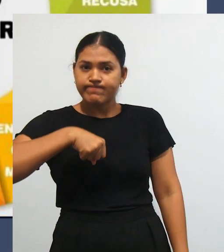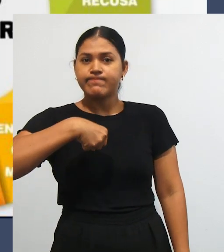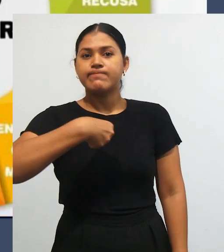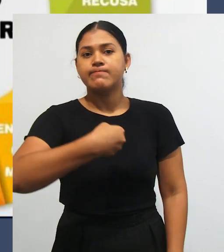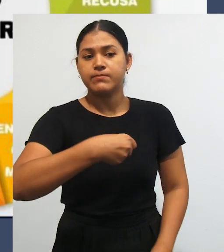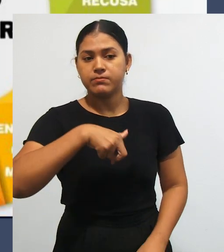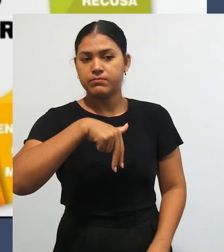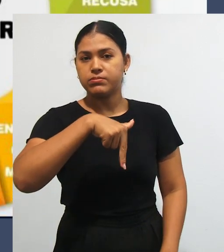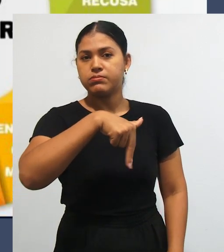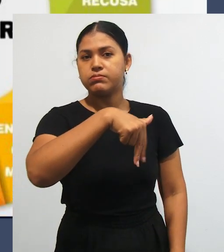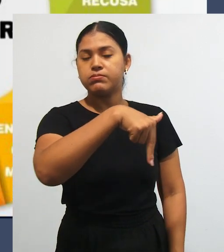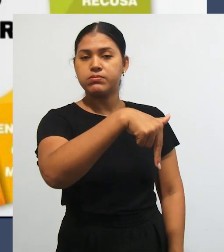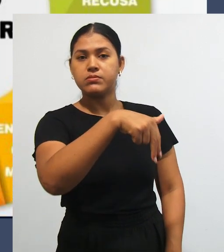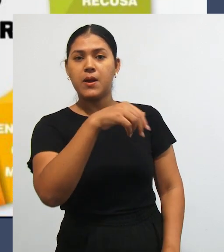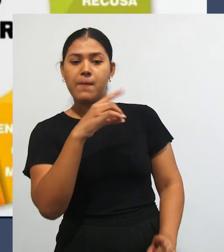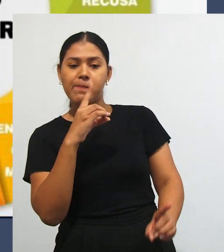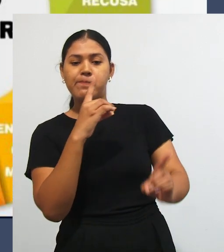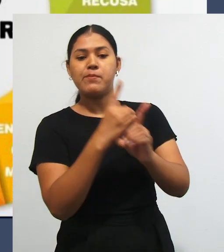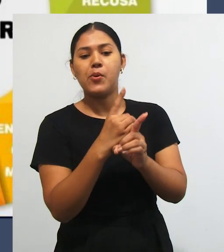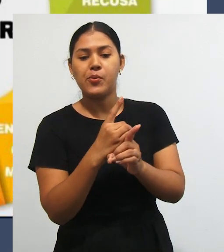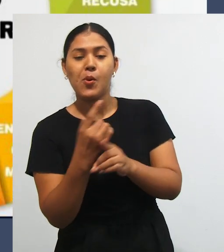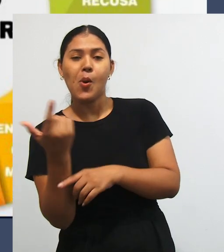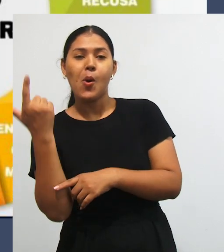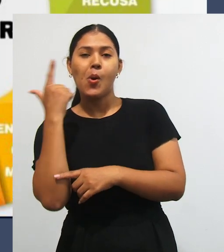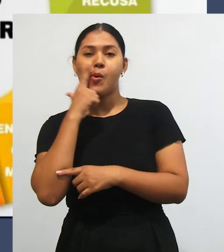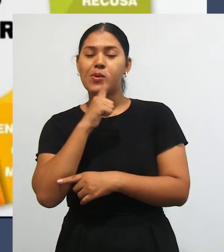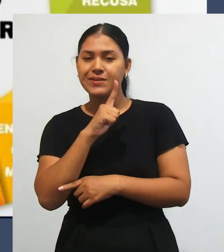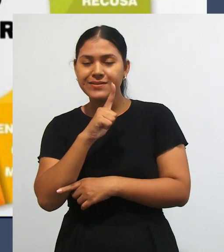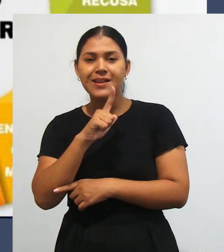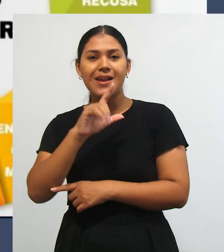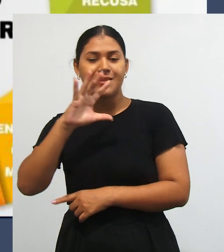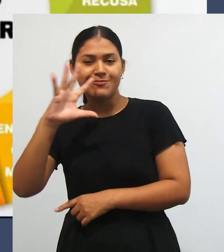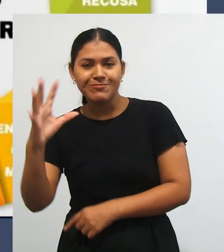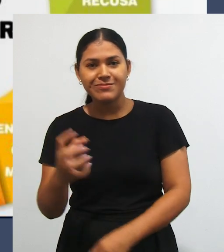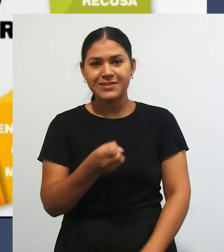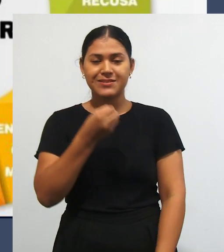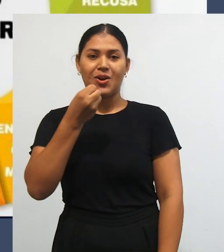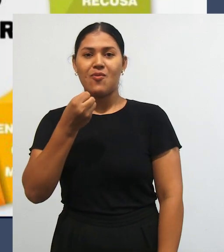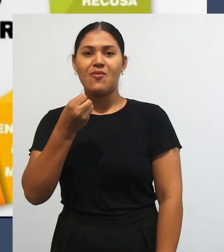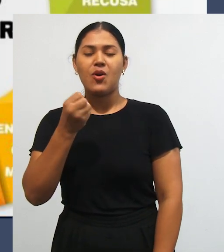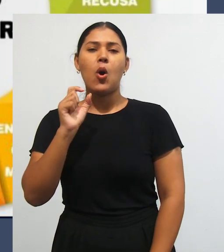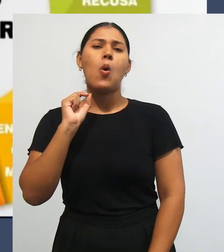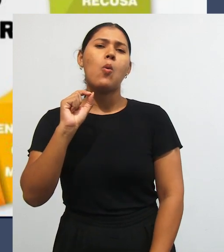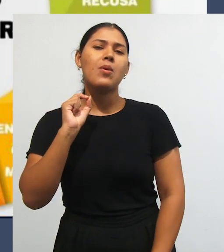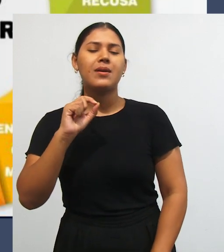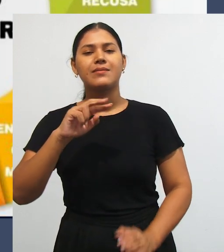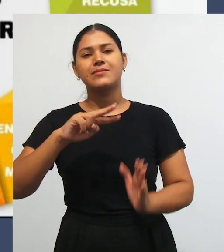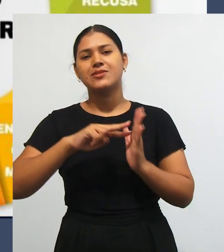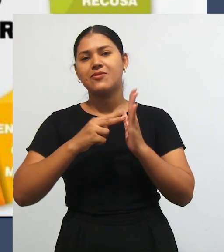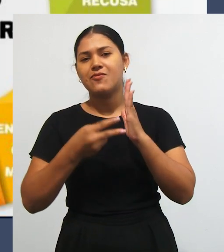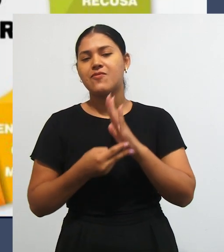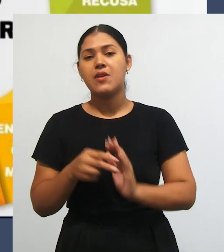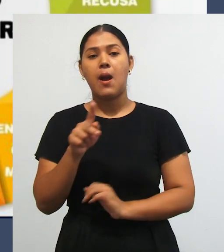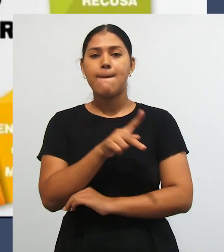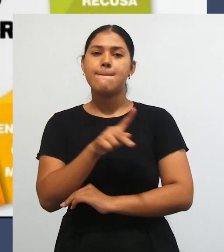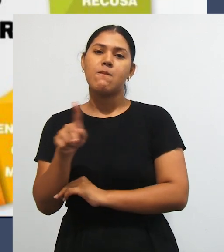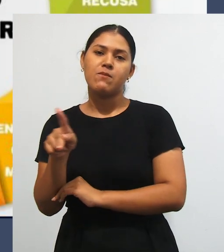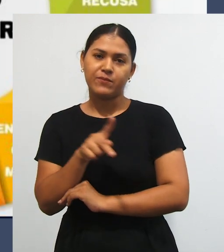enfrenta todas essas batalhas e acontece o quê? A ressurreição. Ele se torna educador. Depois que ele se